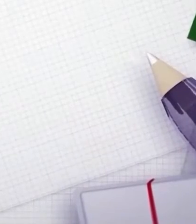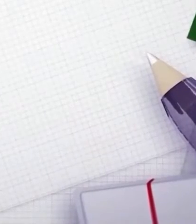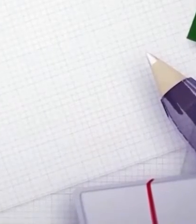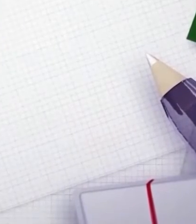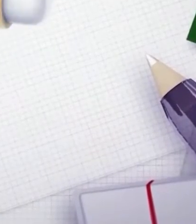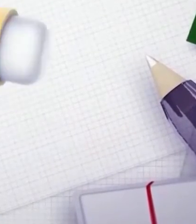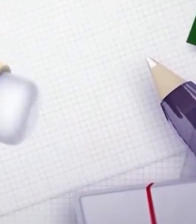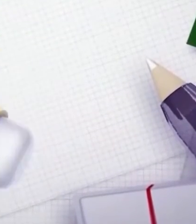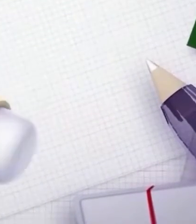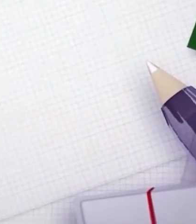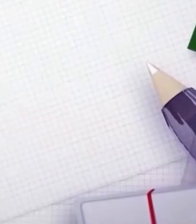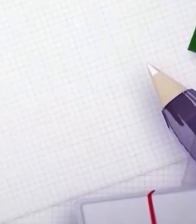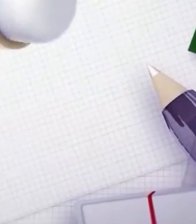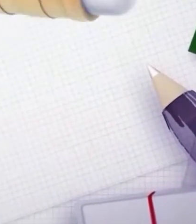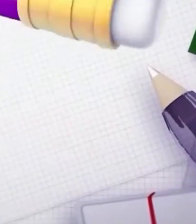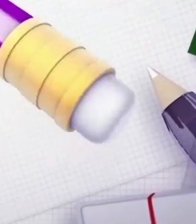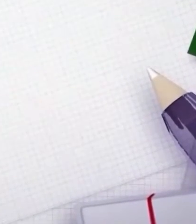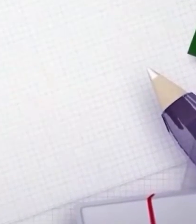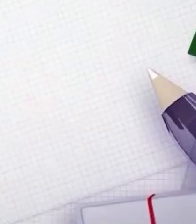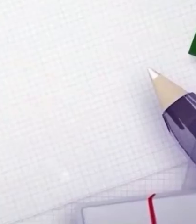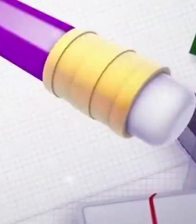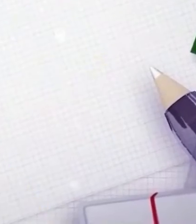E aí